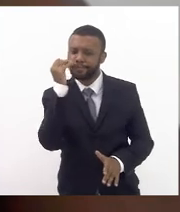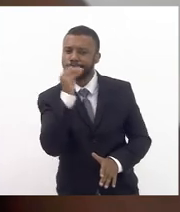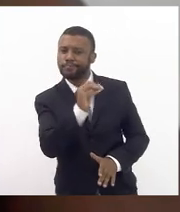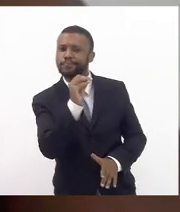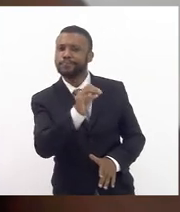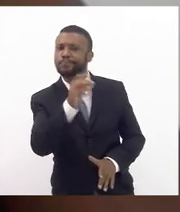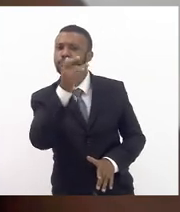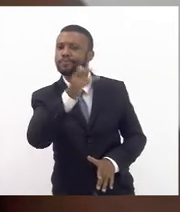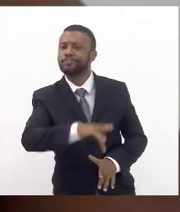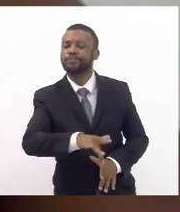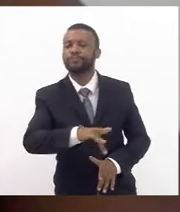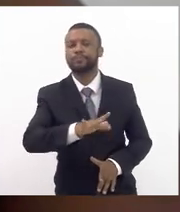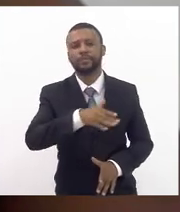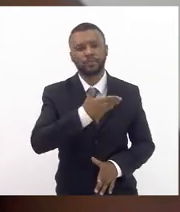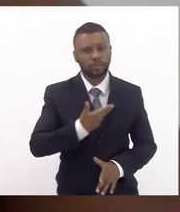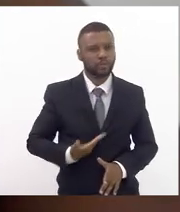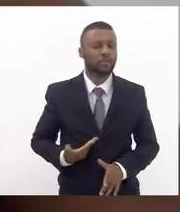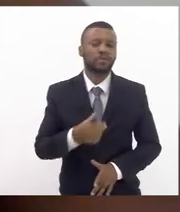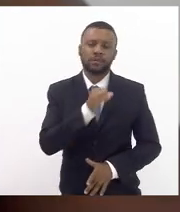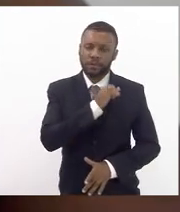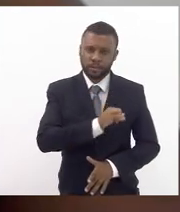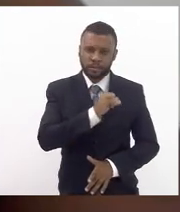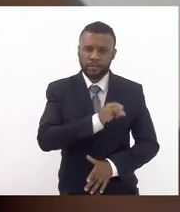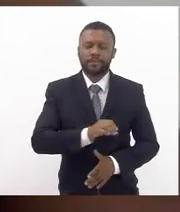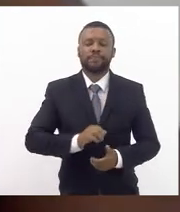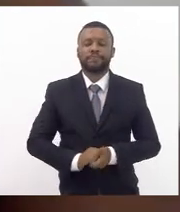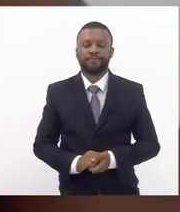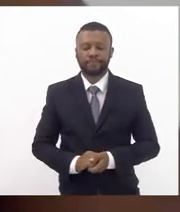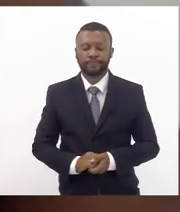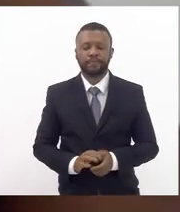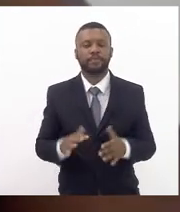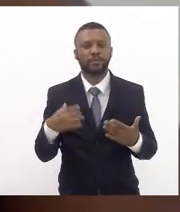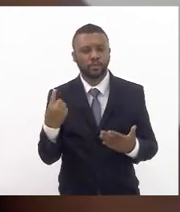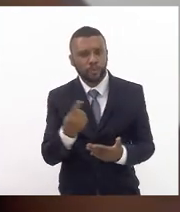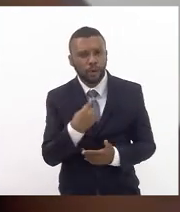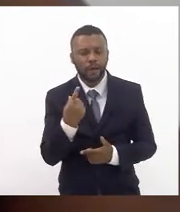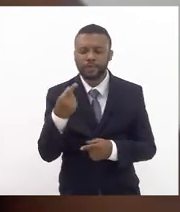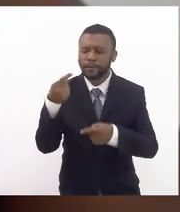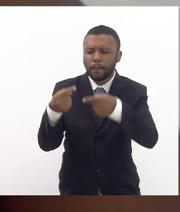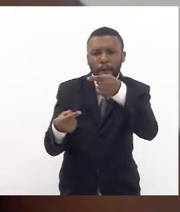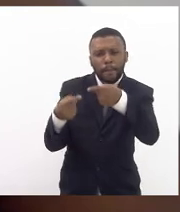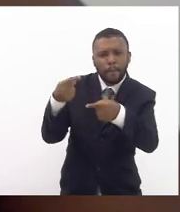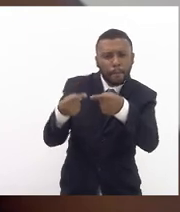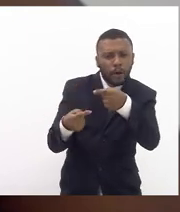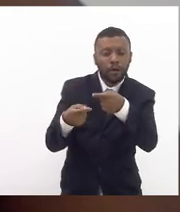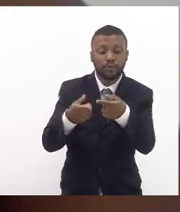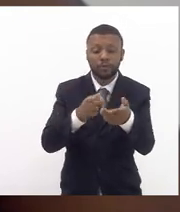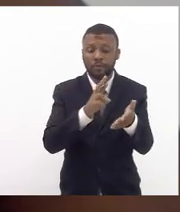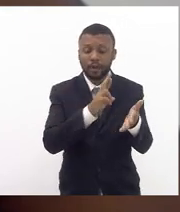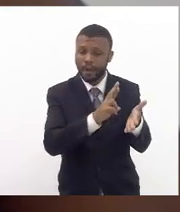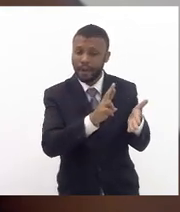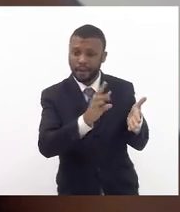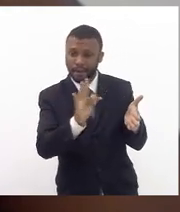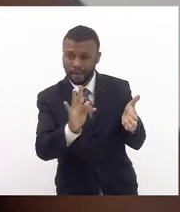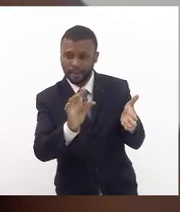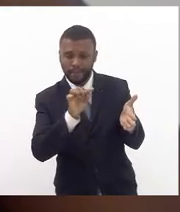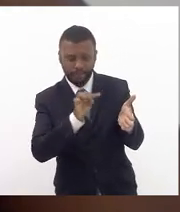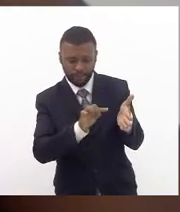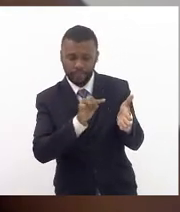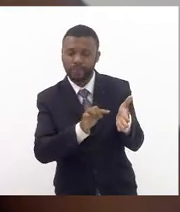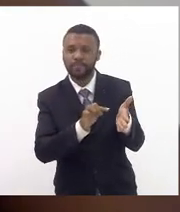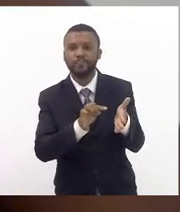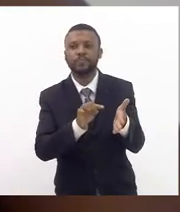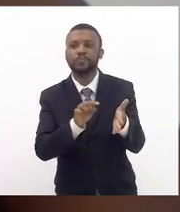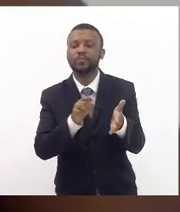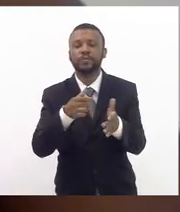no Estado do Rio de Janeiro. E nós, no auge da discussão do regime de recuperação fiscal,